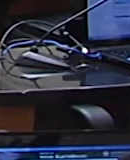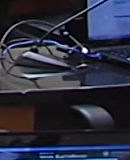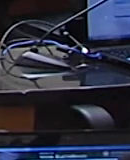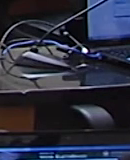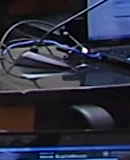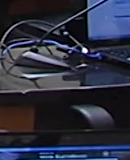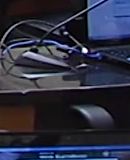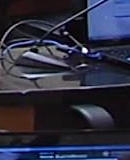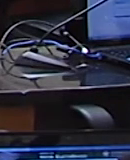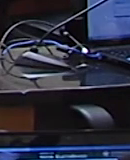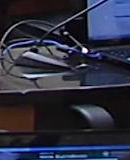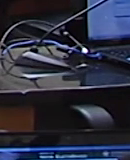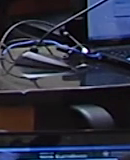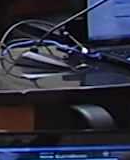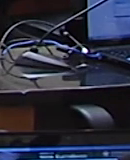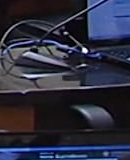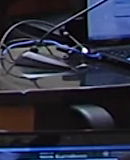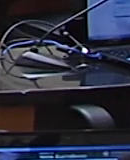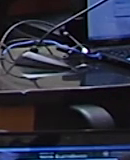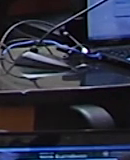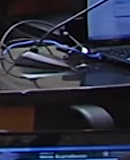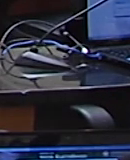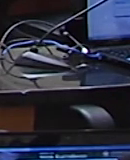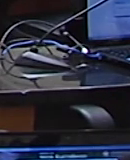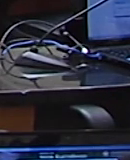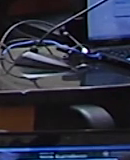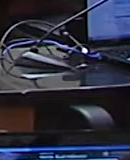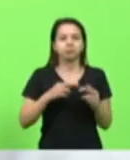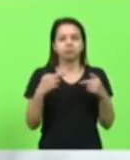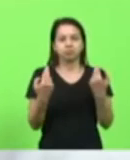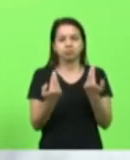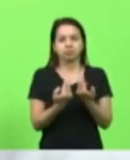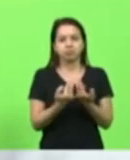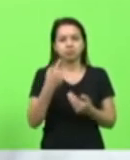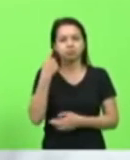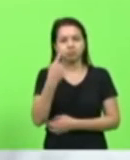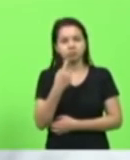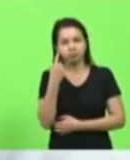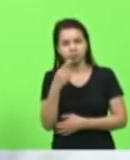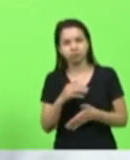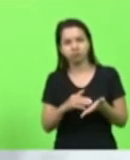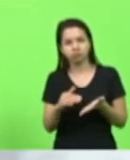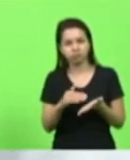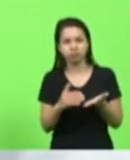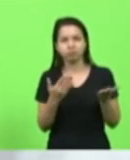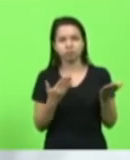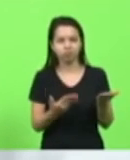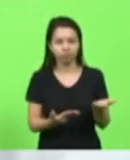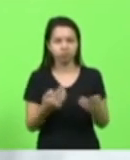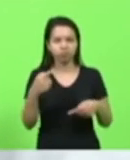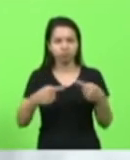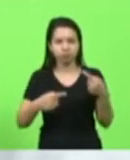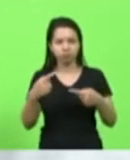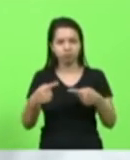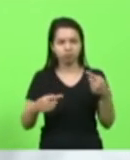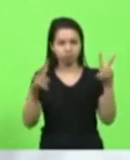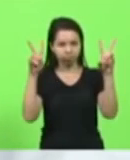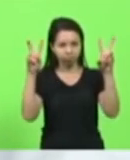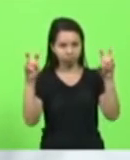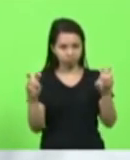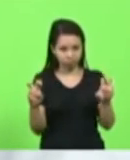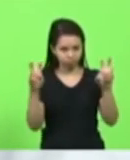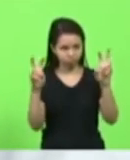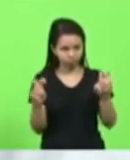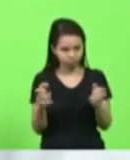a Covid-19. O deputado afirmou que a previsão da Secretaria de Saúde é que a vacinação das pessoas com